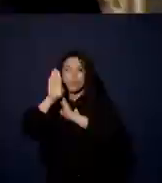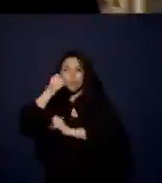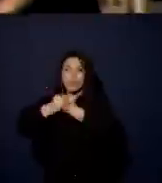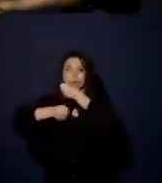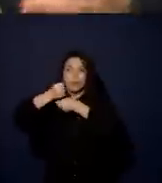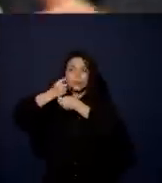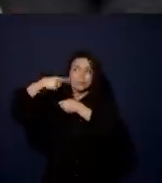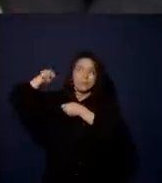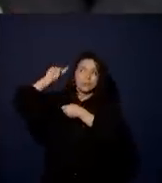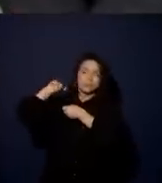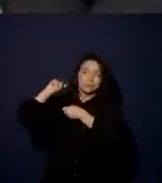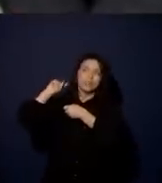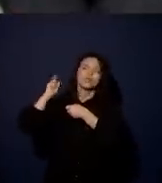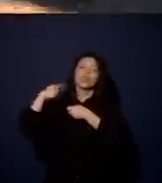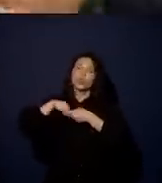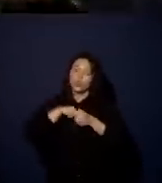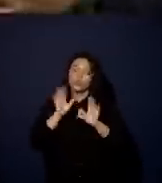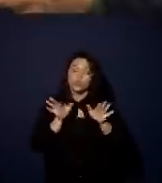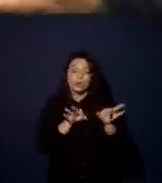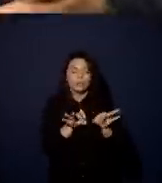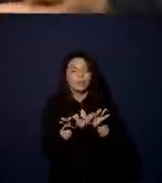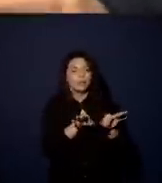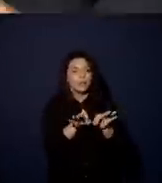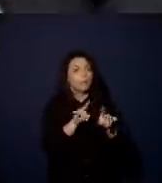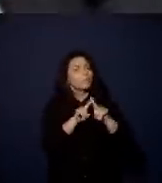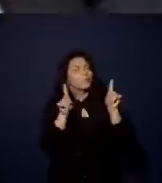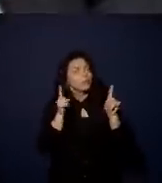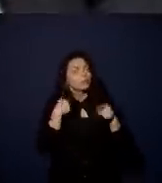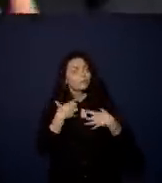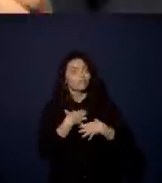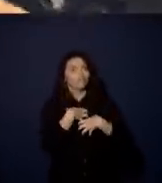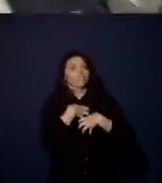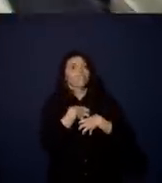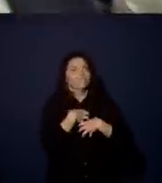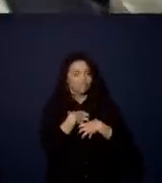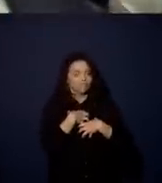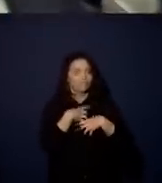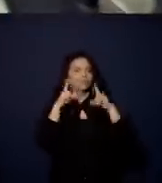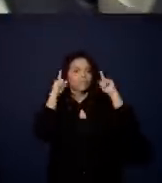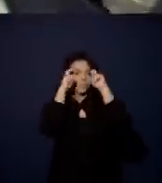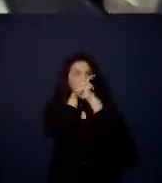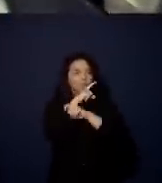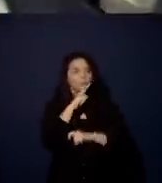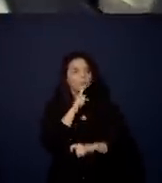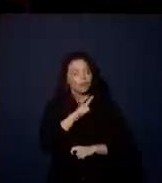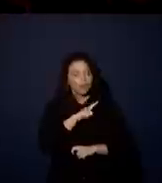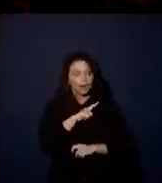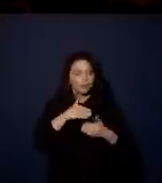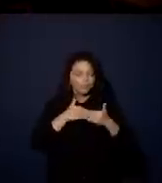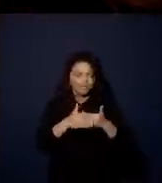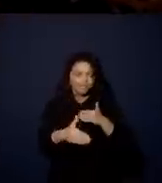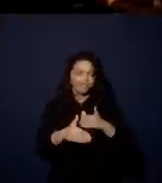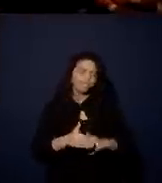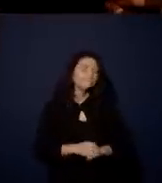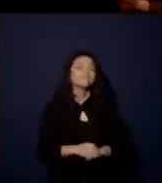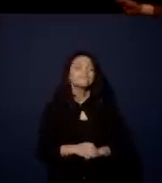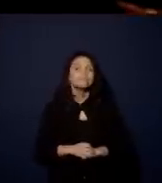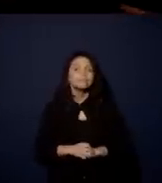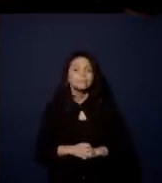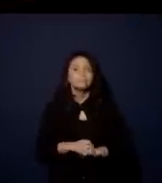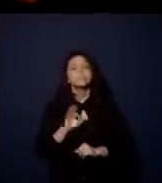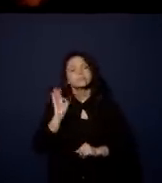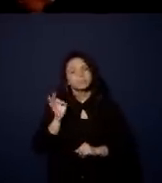tá muito melhor preparada para esse cenário mas é desafiador um Perfeito Roberto e acho que talvez